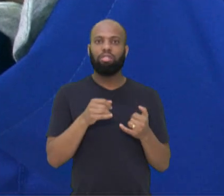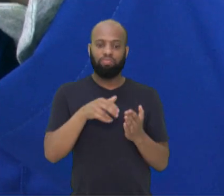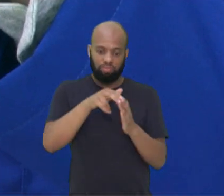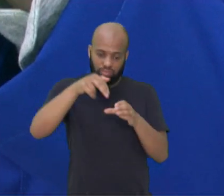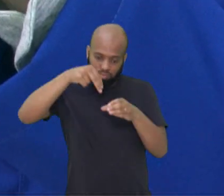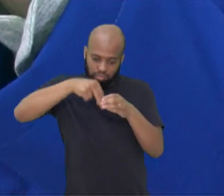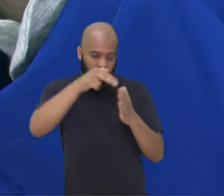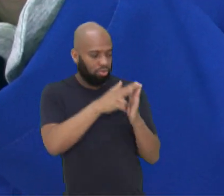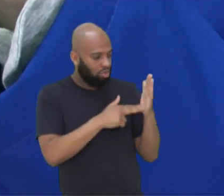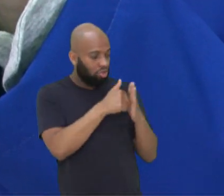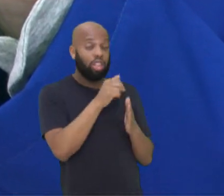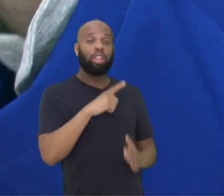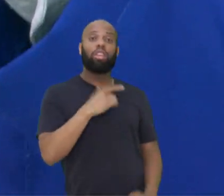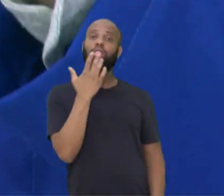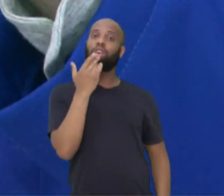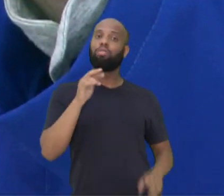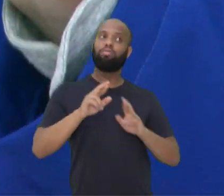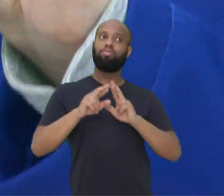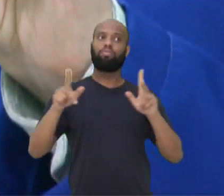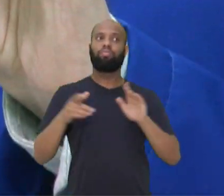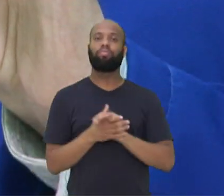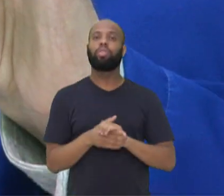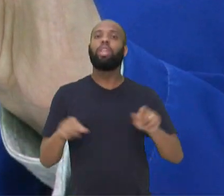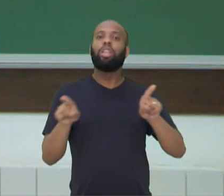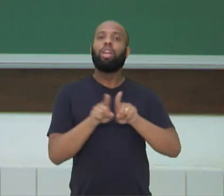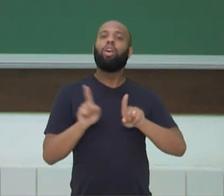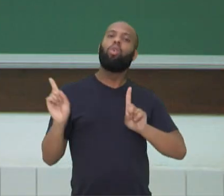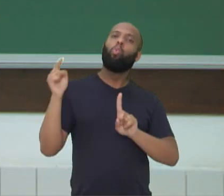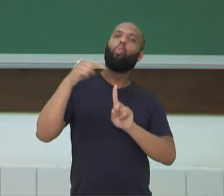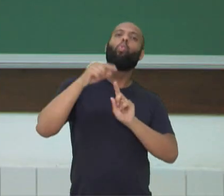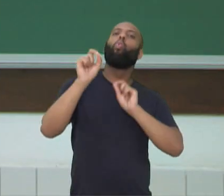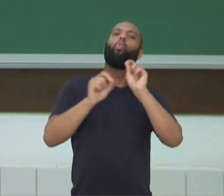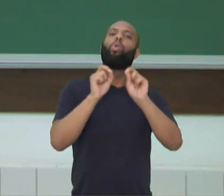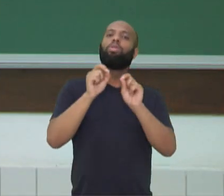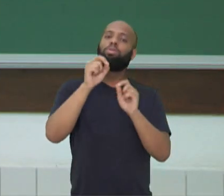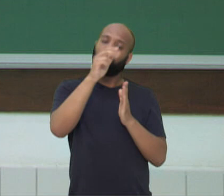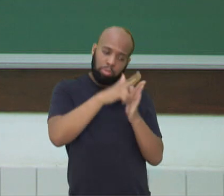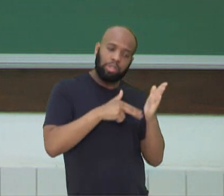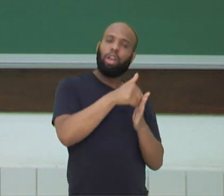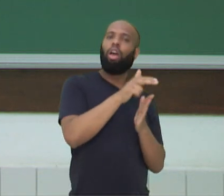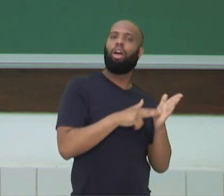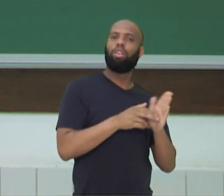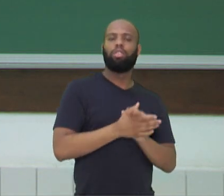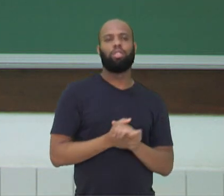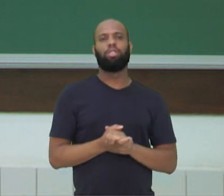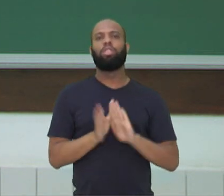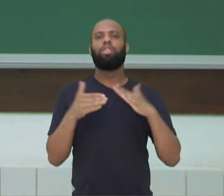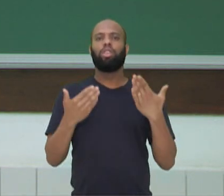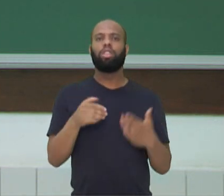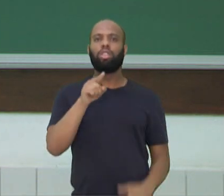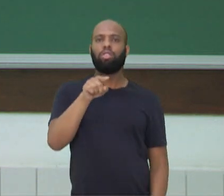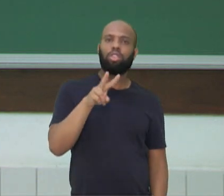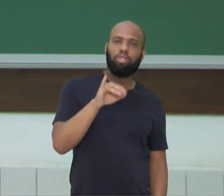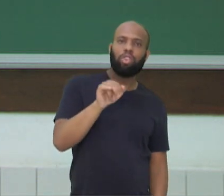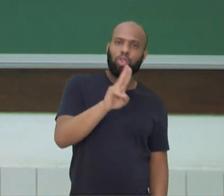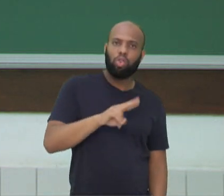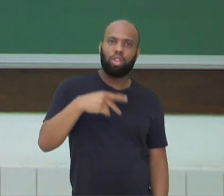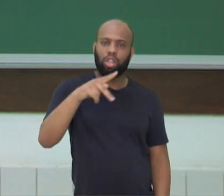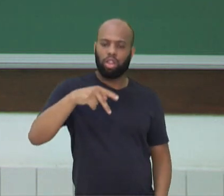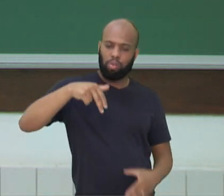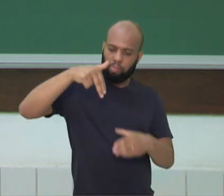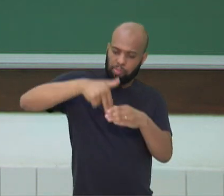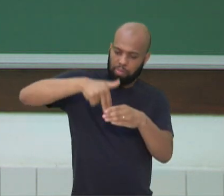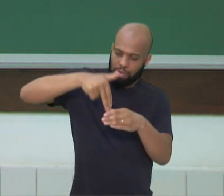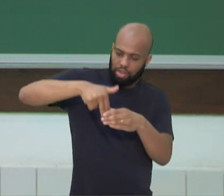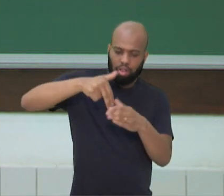cores um pouco diferentes. E a intenção é o quê? Pintarmos. Então, aí você vai pegar o pincel